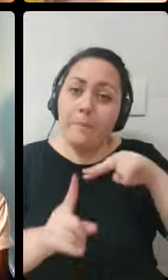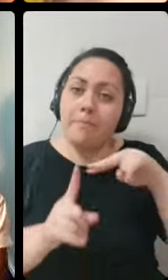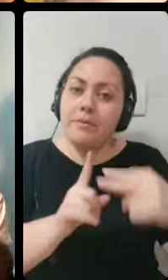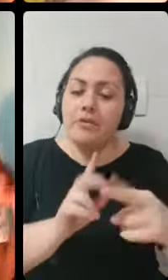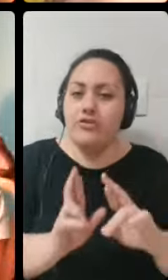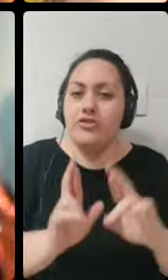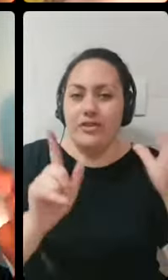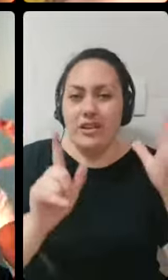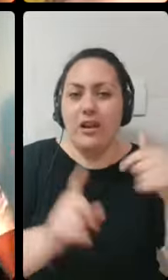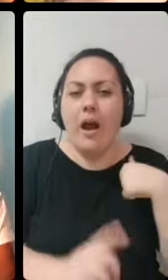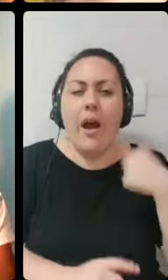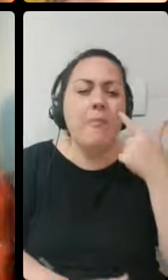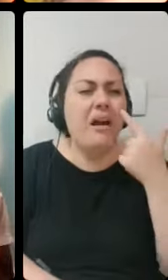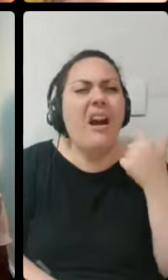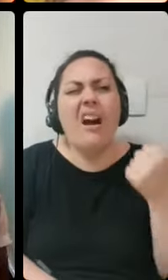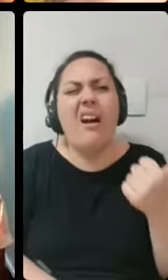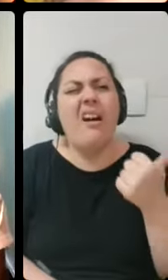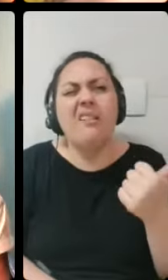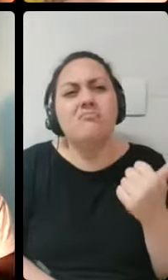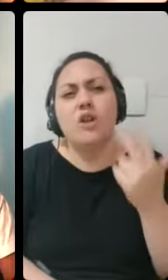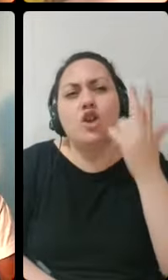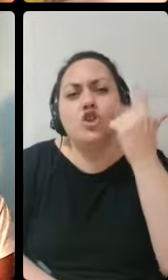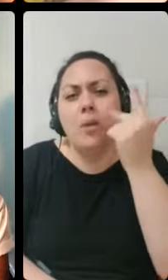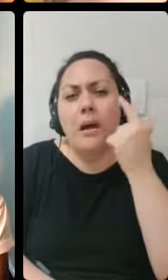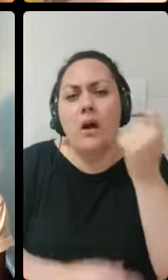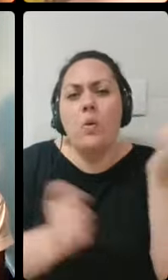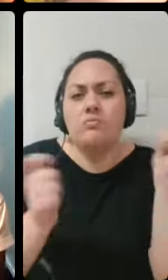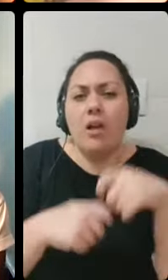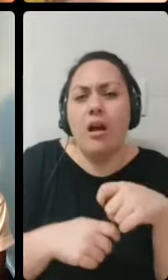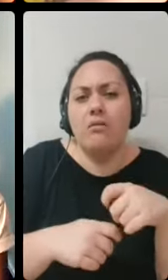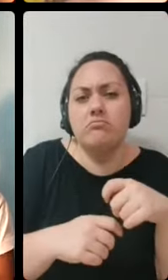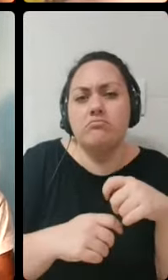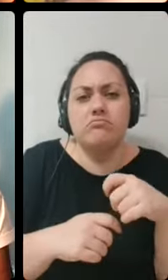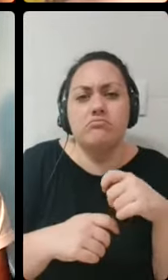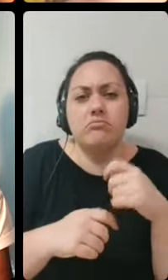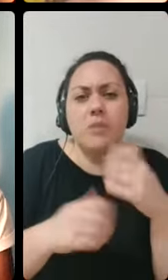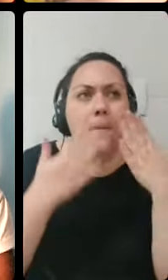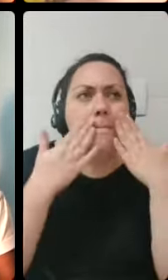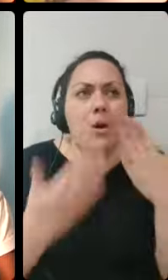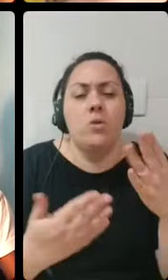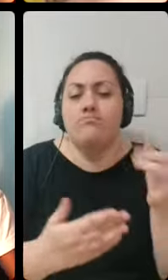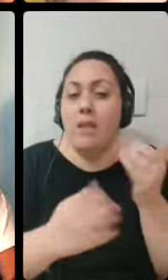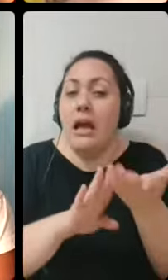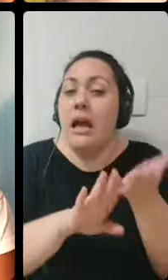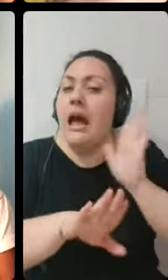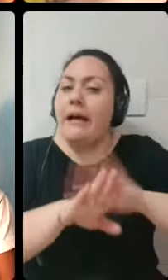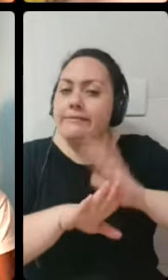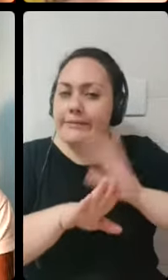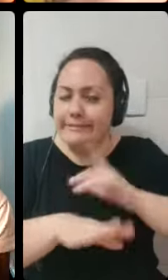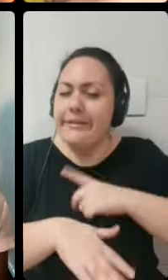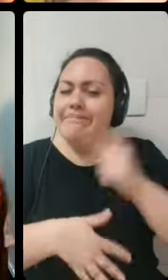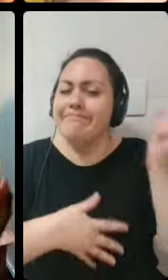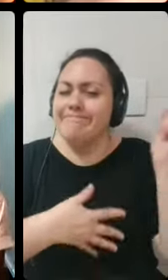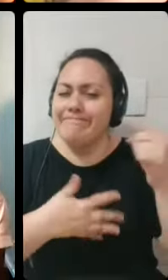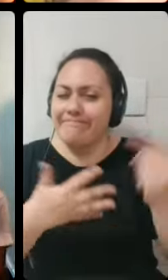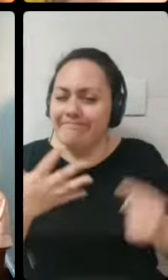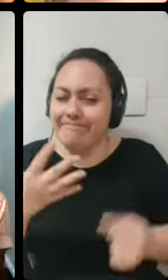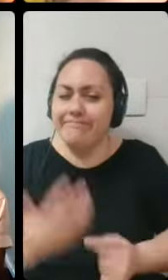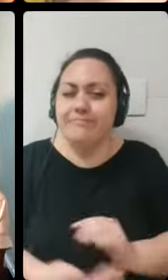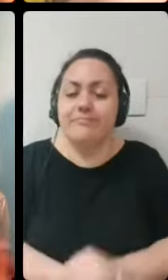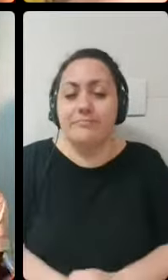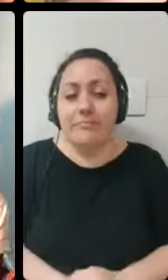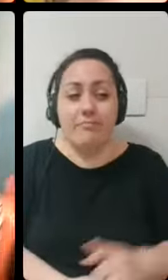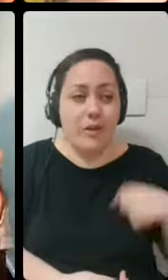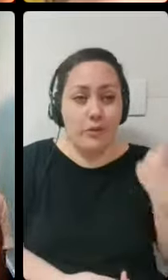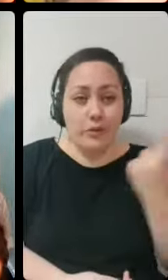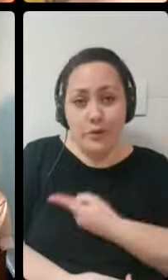mas tem muita coisa por trás. Então, acho que a gente, como profissional de saúde, futuro profissional de saúde, a gente vai conseguir entender